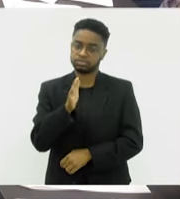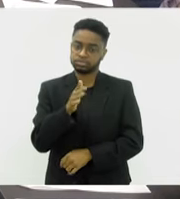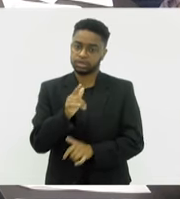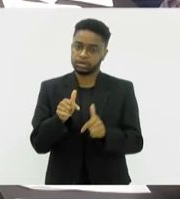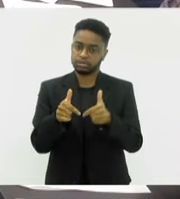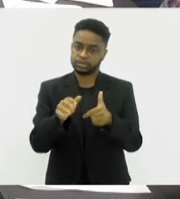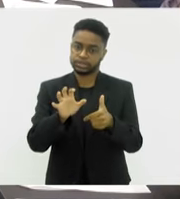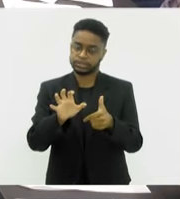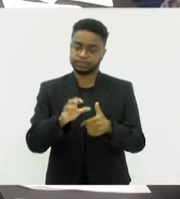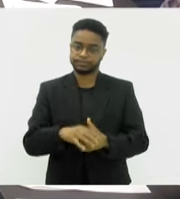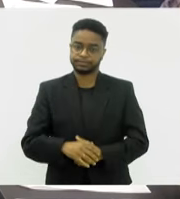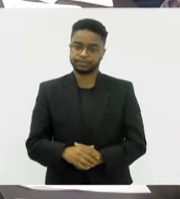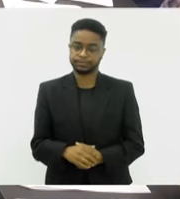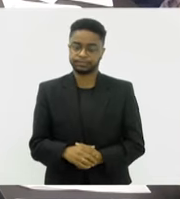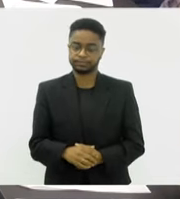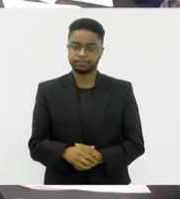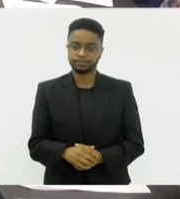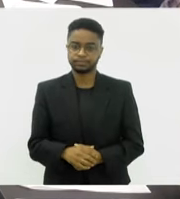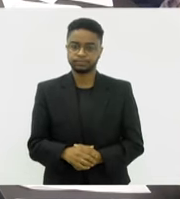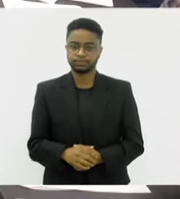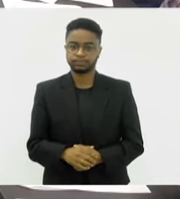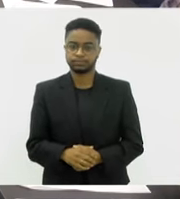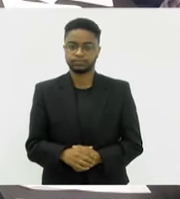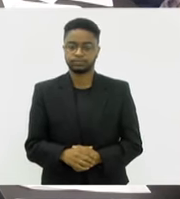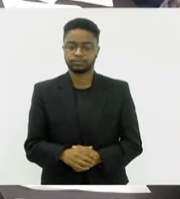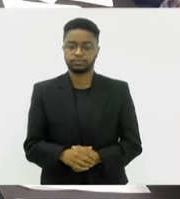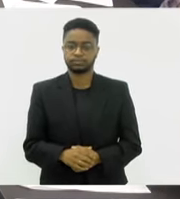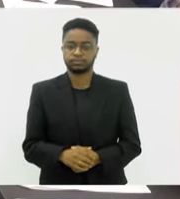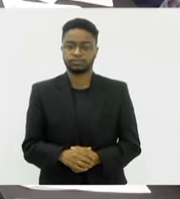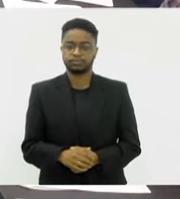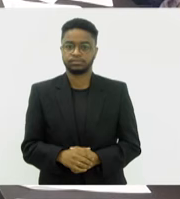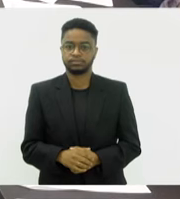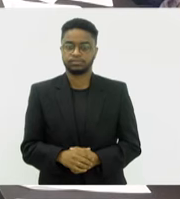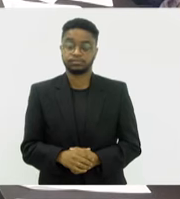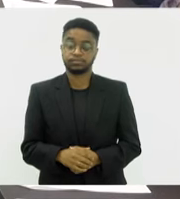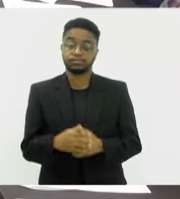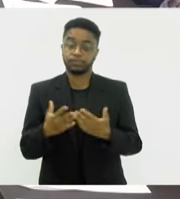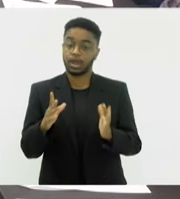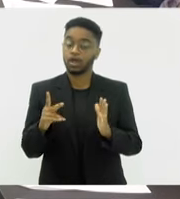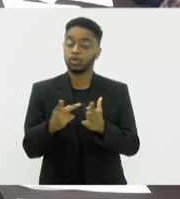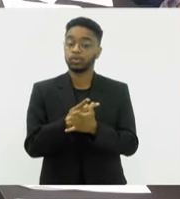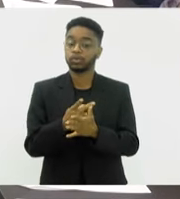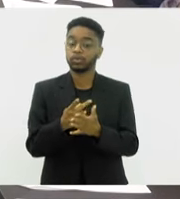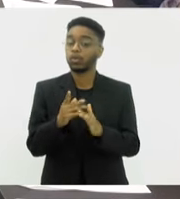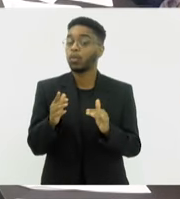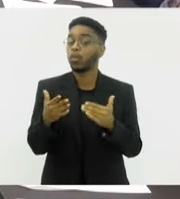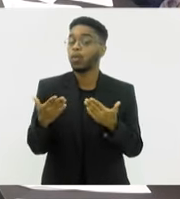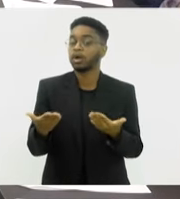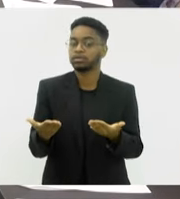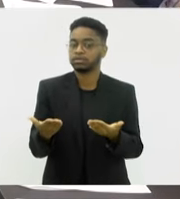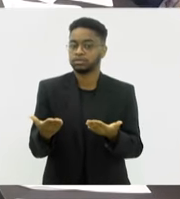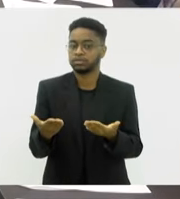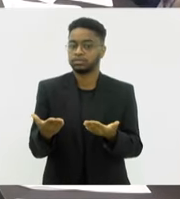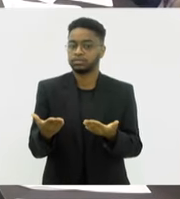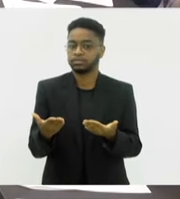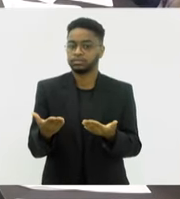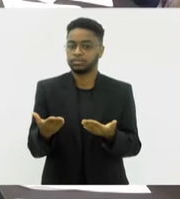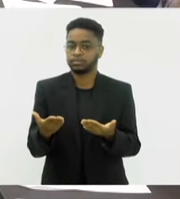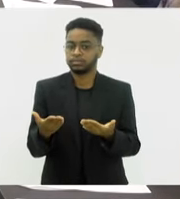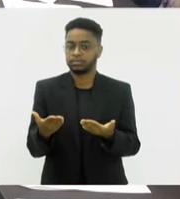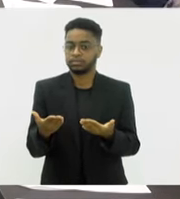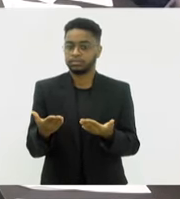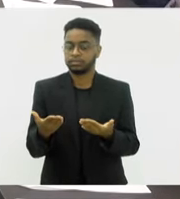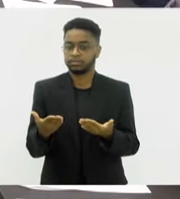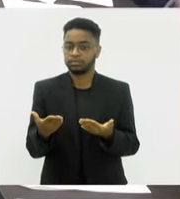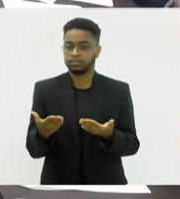Né? E exatamente faz isso quando? Quando